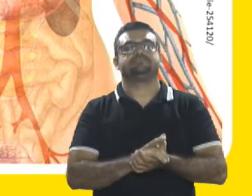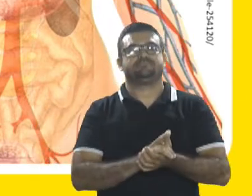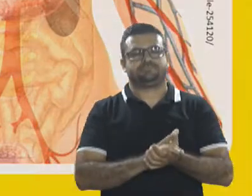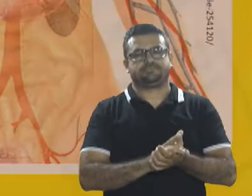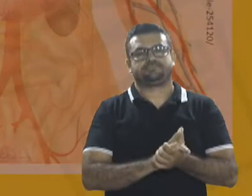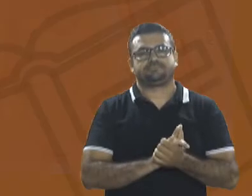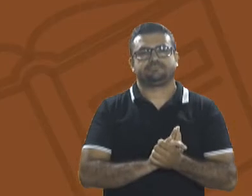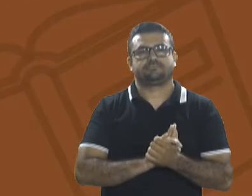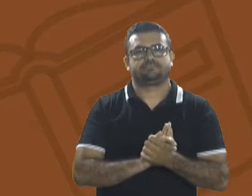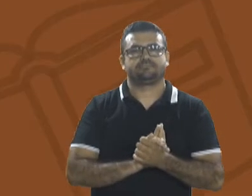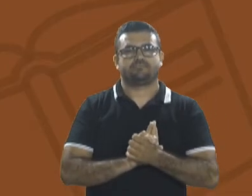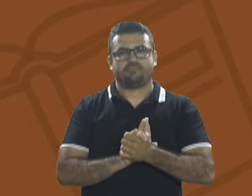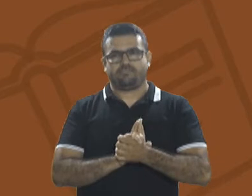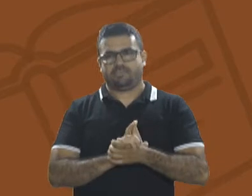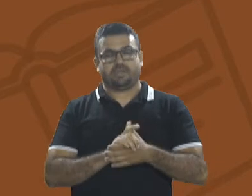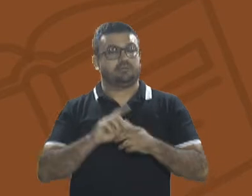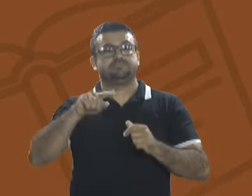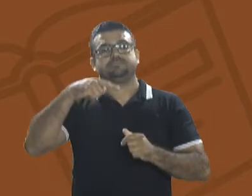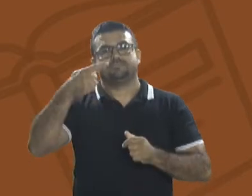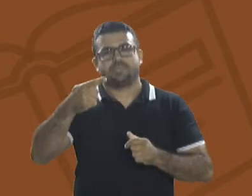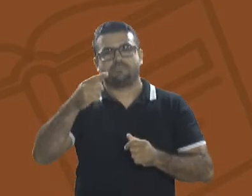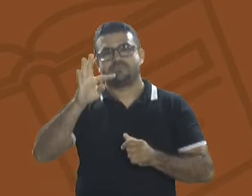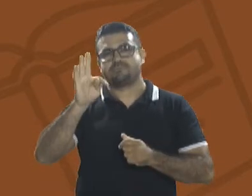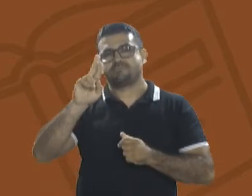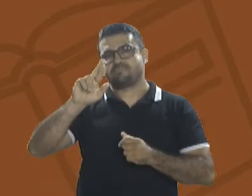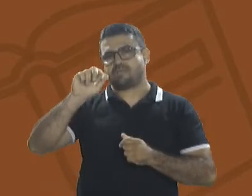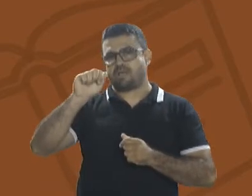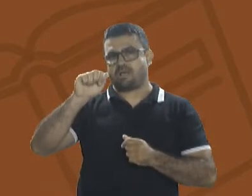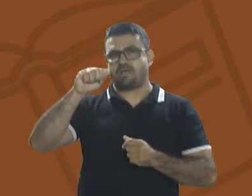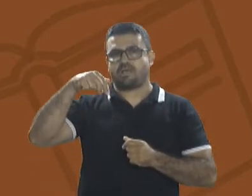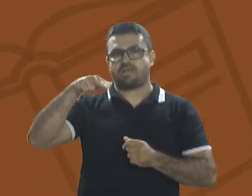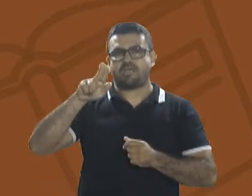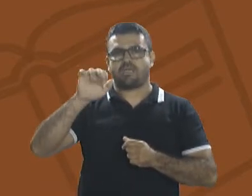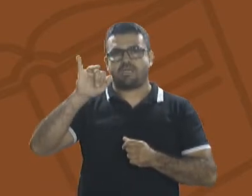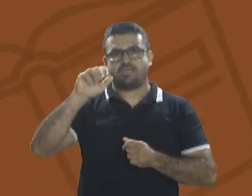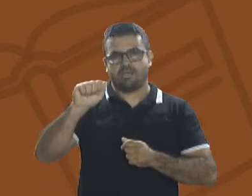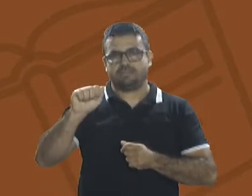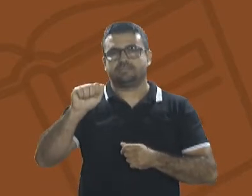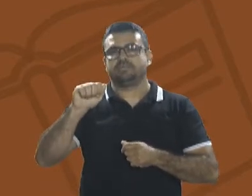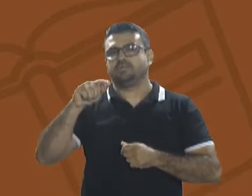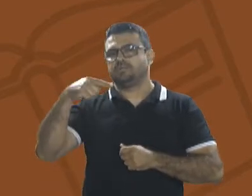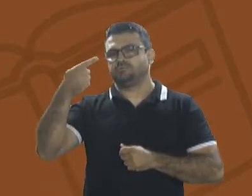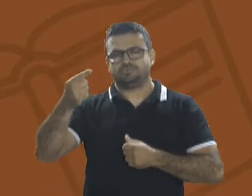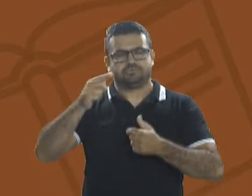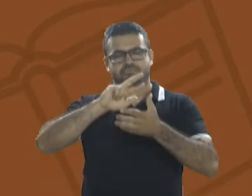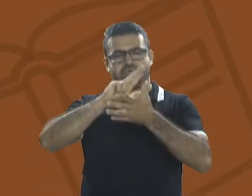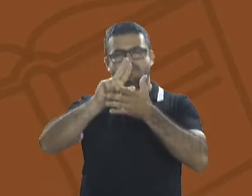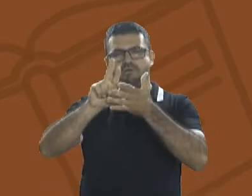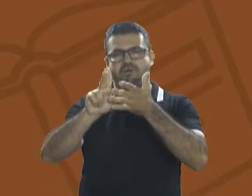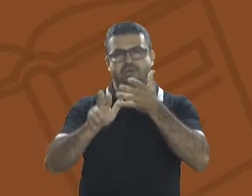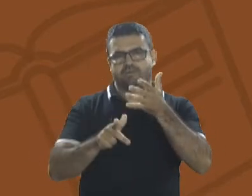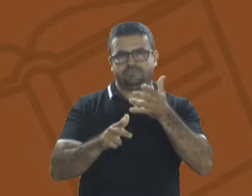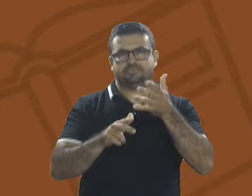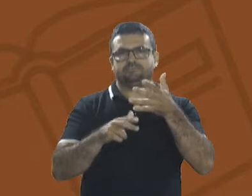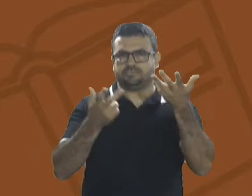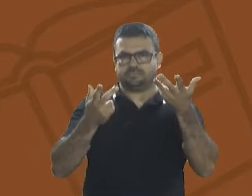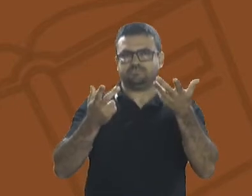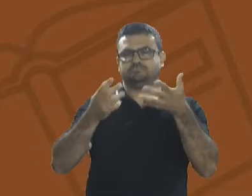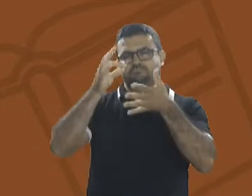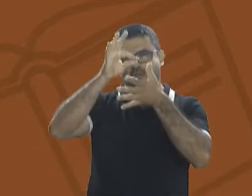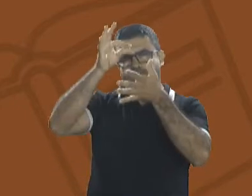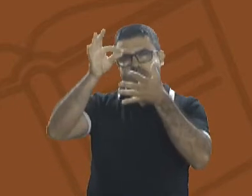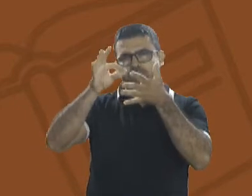pescoço. Depois, traqueia, brônquios, bronquíolos e alvéolos. Quem são esses? Vamos conhecer